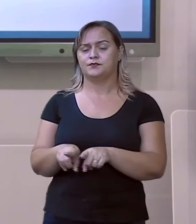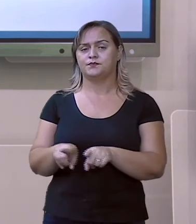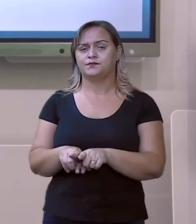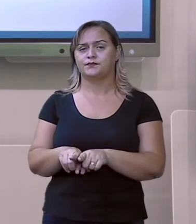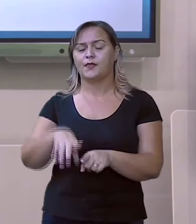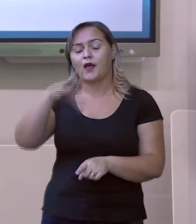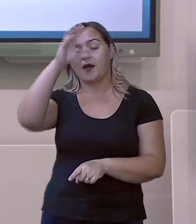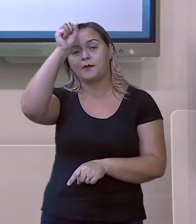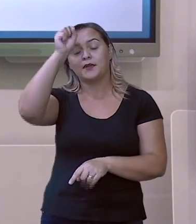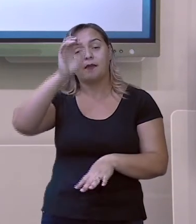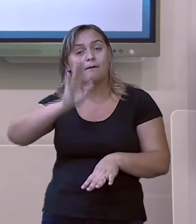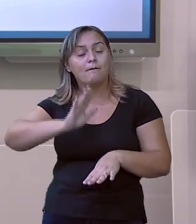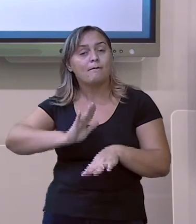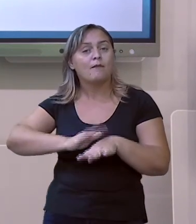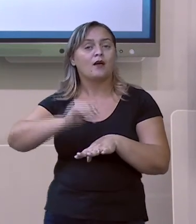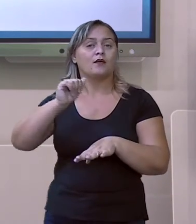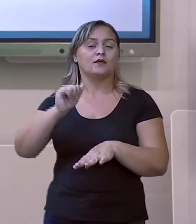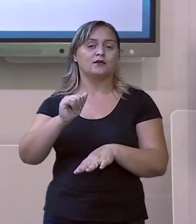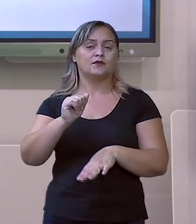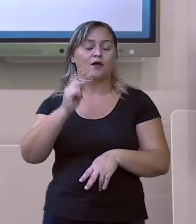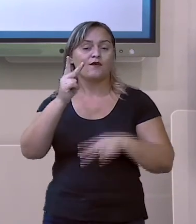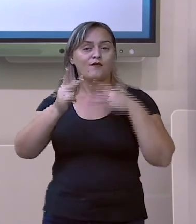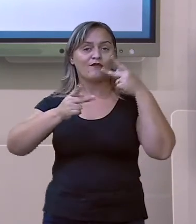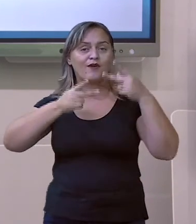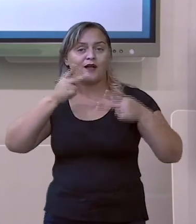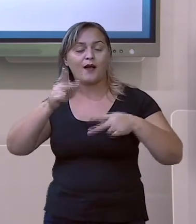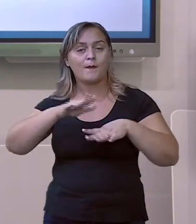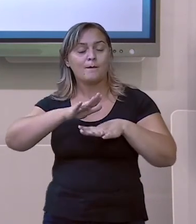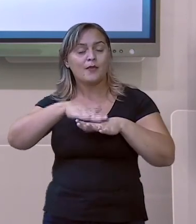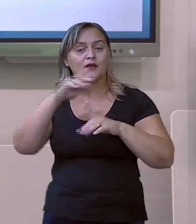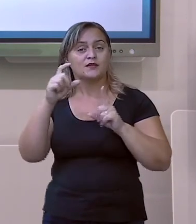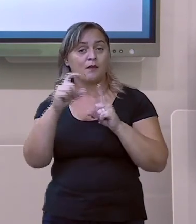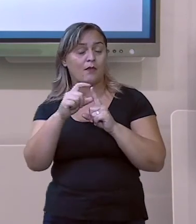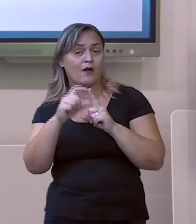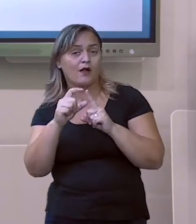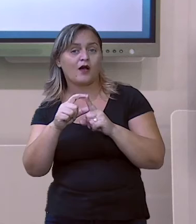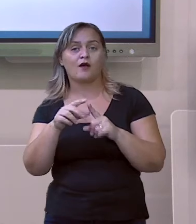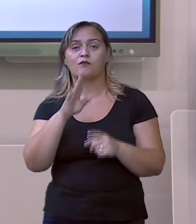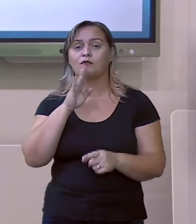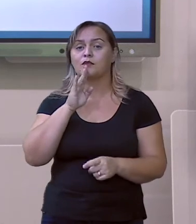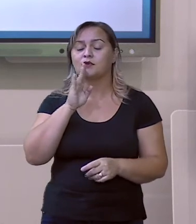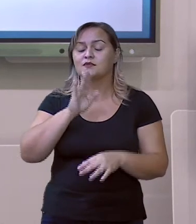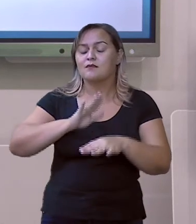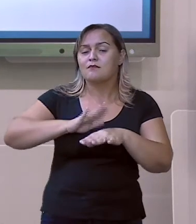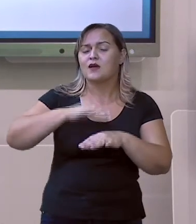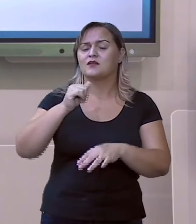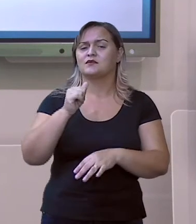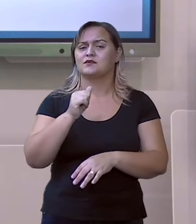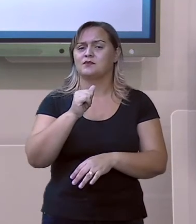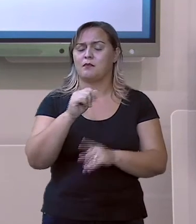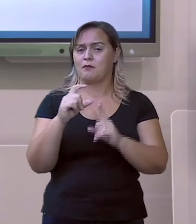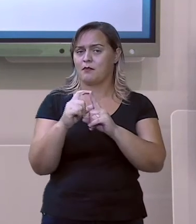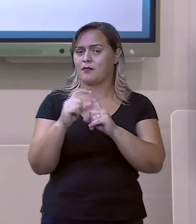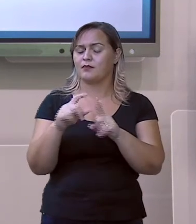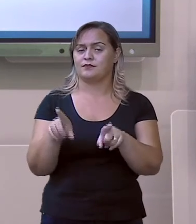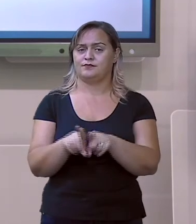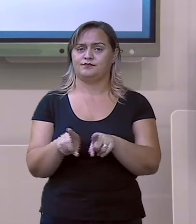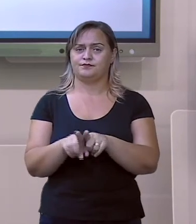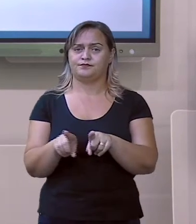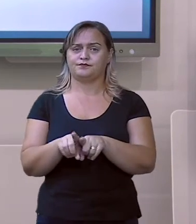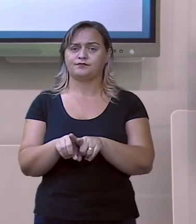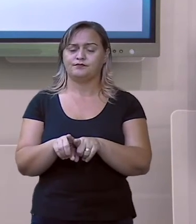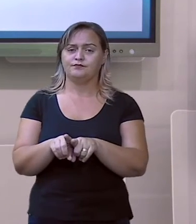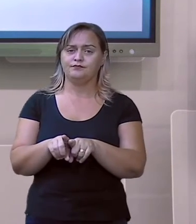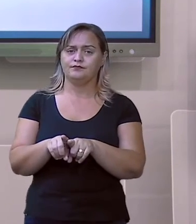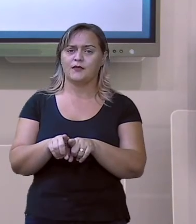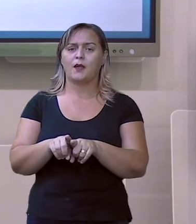e até mesmo a se esforçar para falar mais palavras. Seja consistente na sua rotina diária para permitir oportunidades de